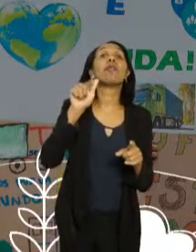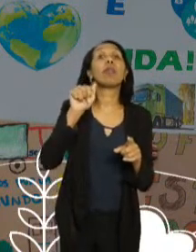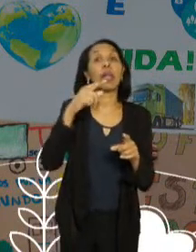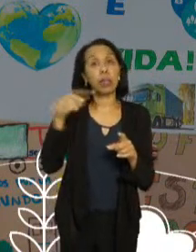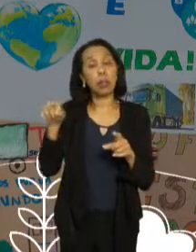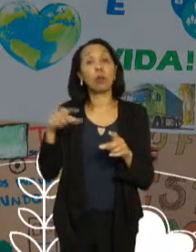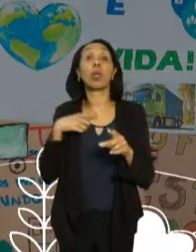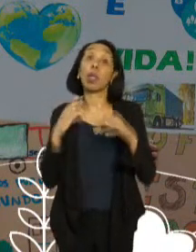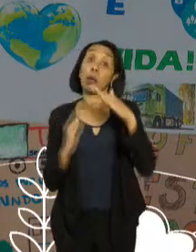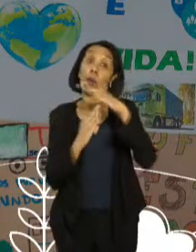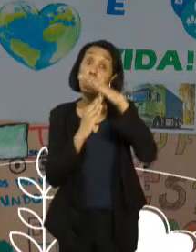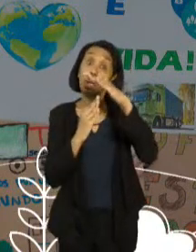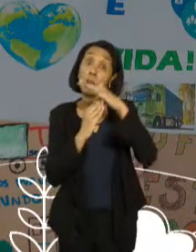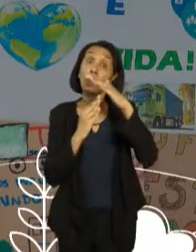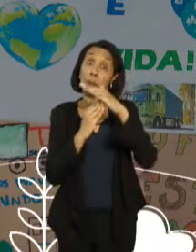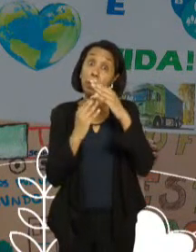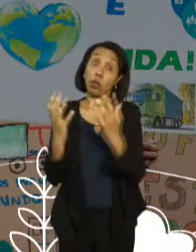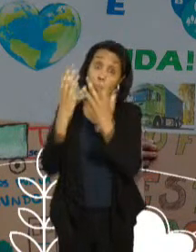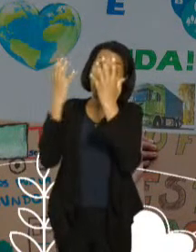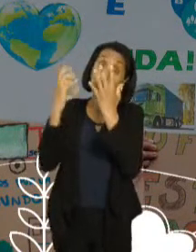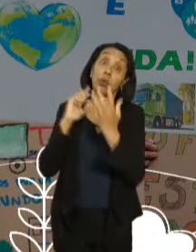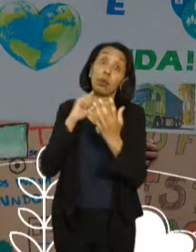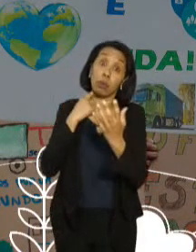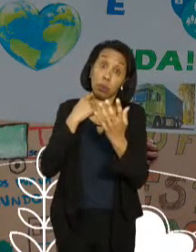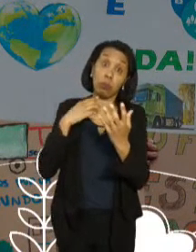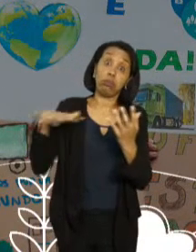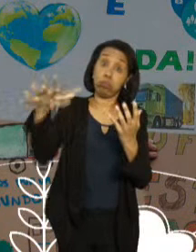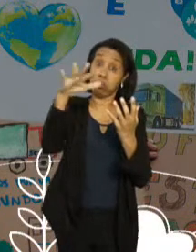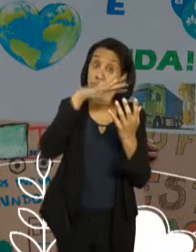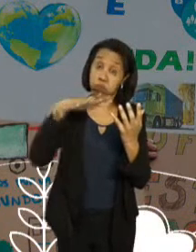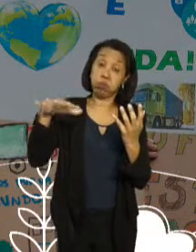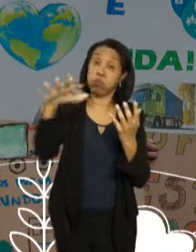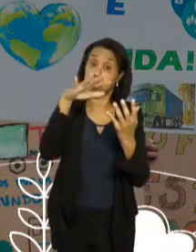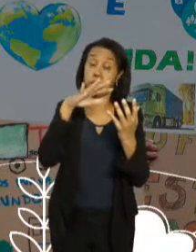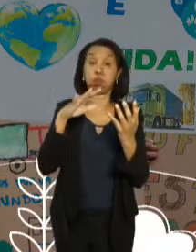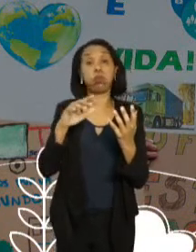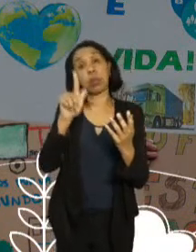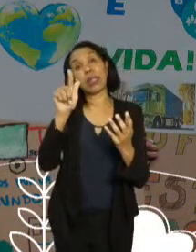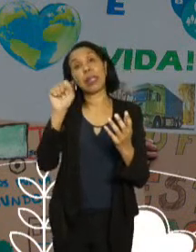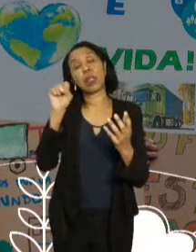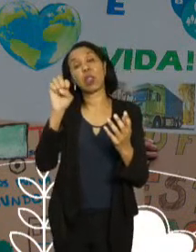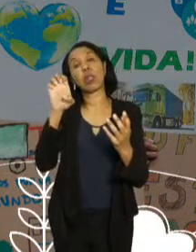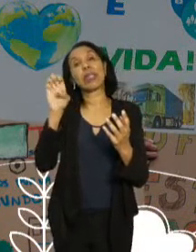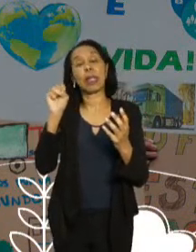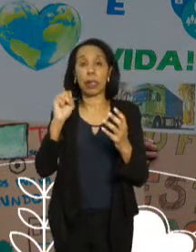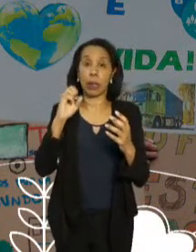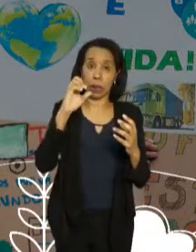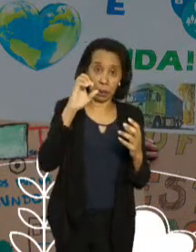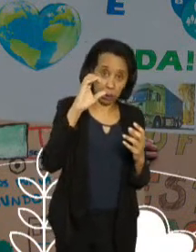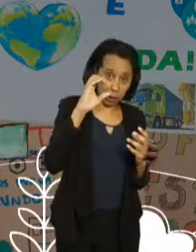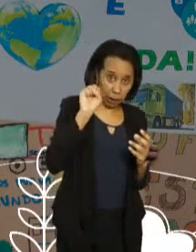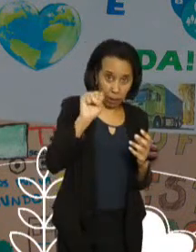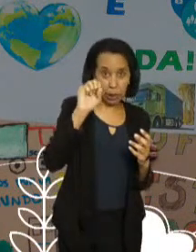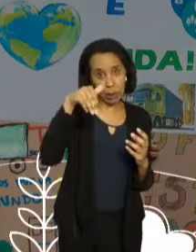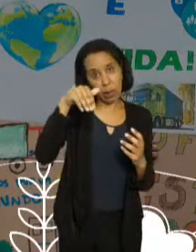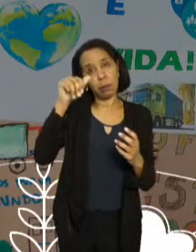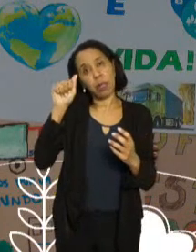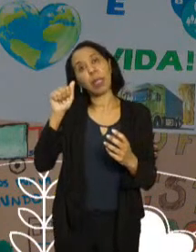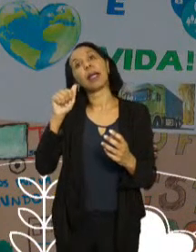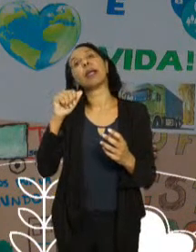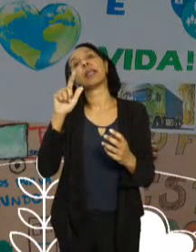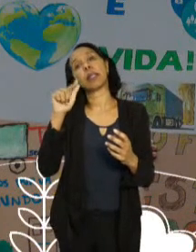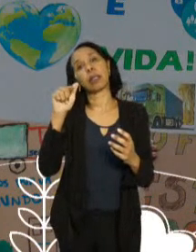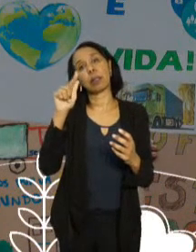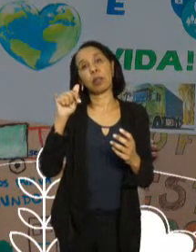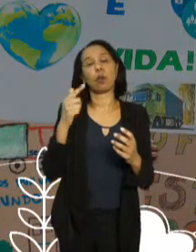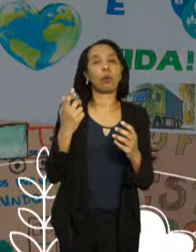aos limites de emissão previstos na resolução, SMA 79 de 2009. Também